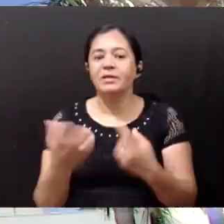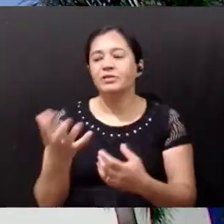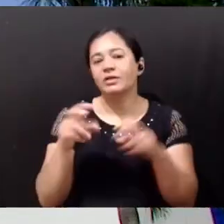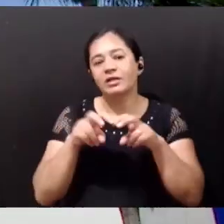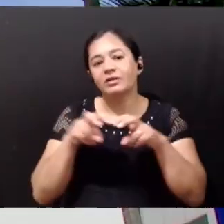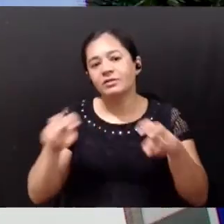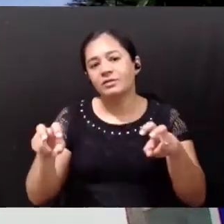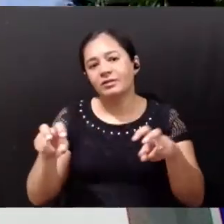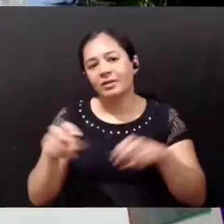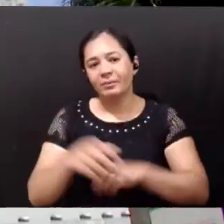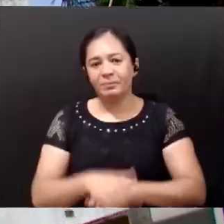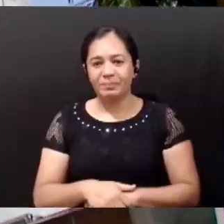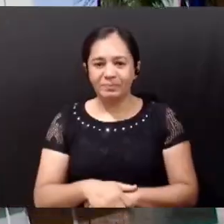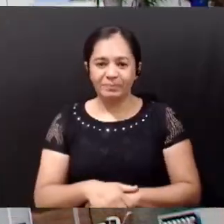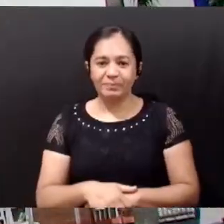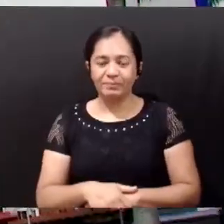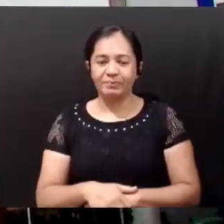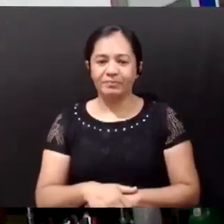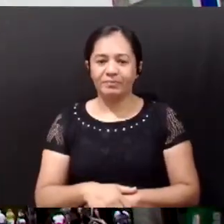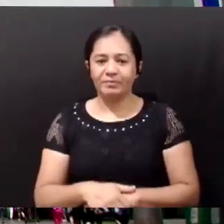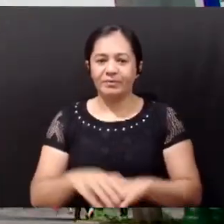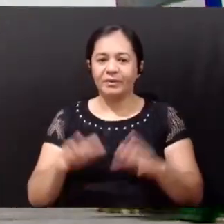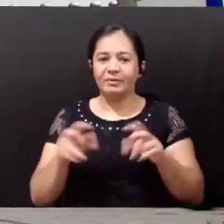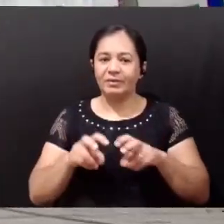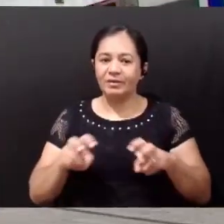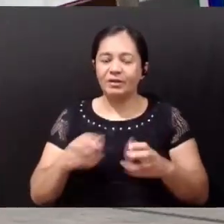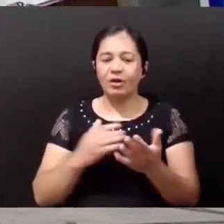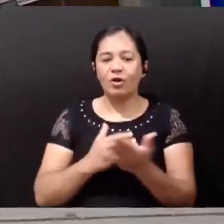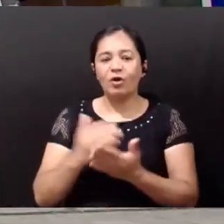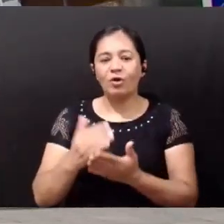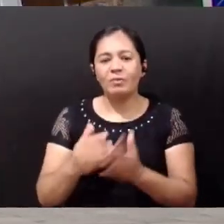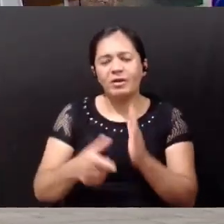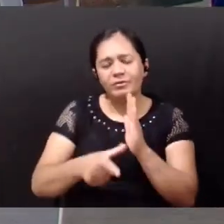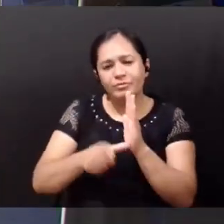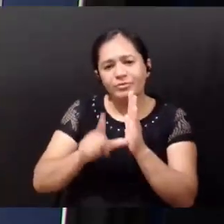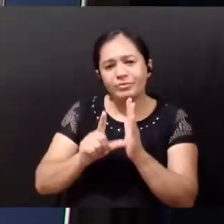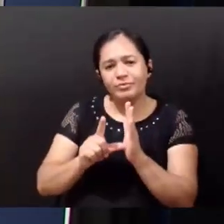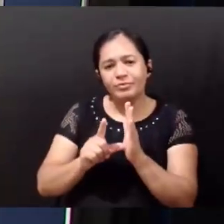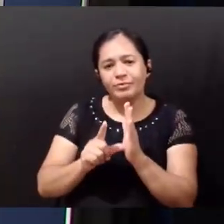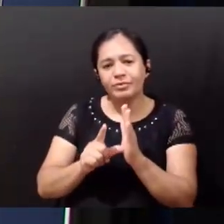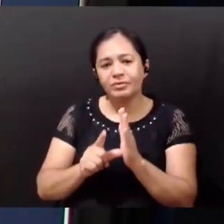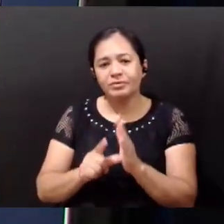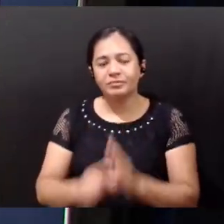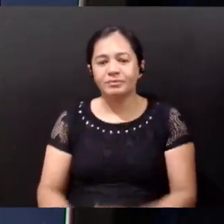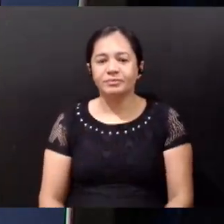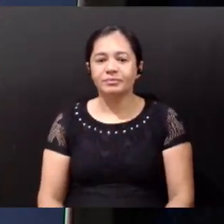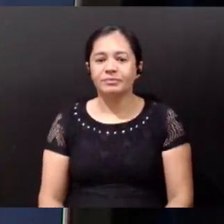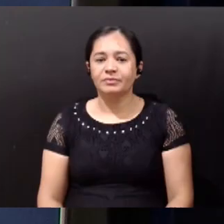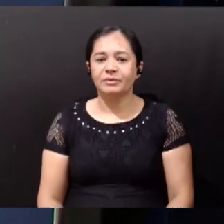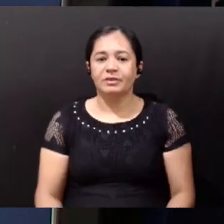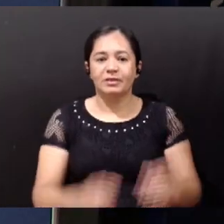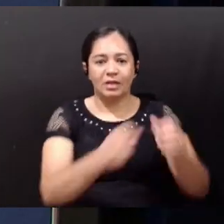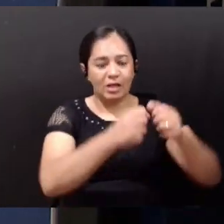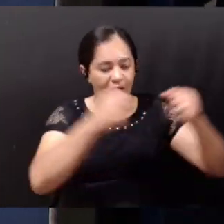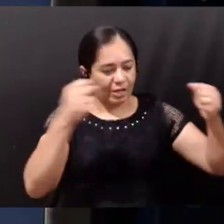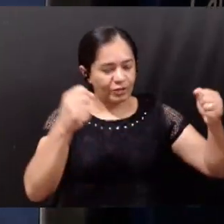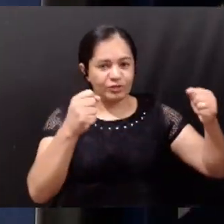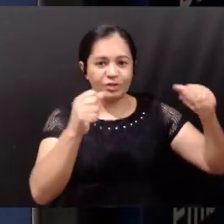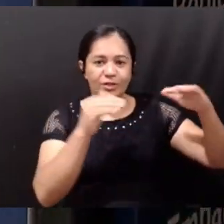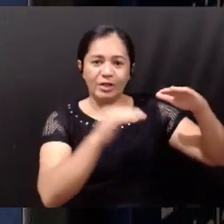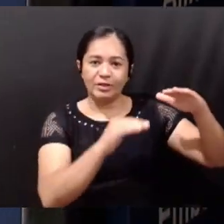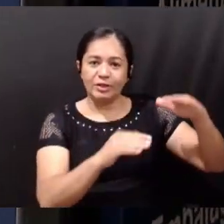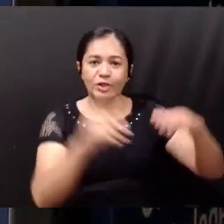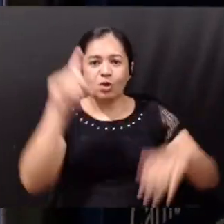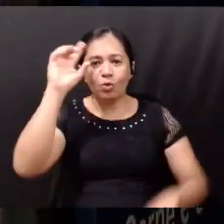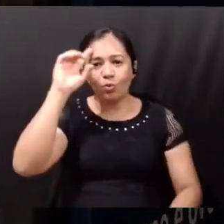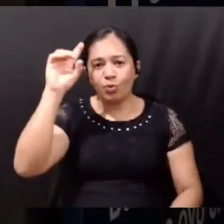esse sentar à mesa começa bem antes, a muitas mãos. A geladeira disposta diariamente na porta da